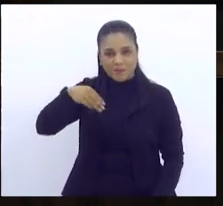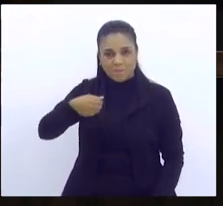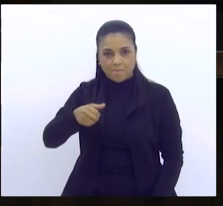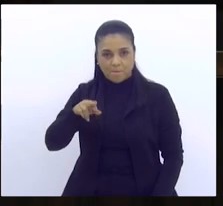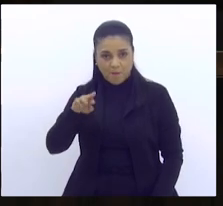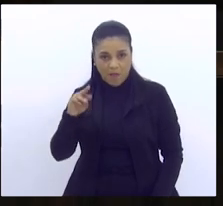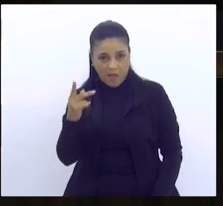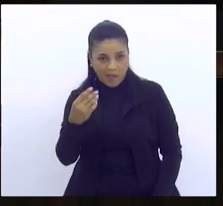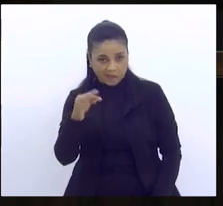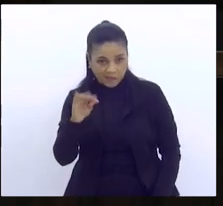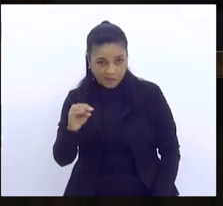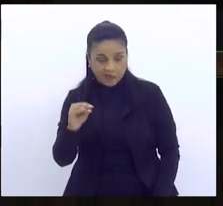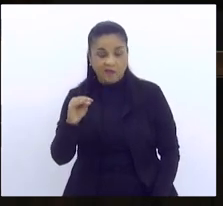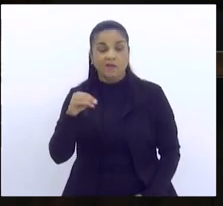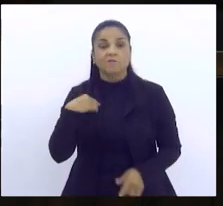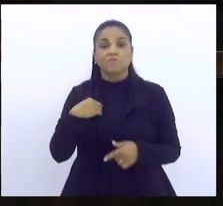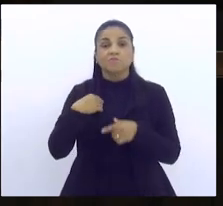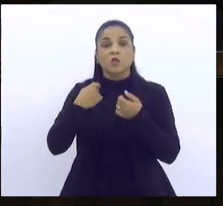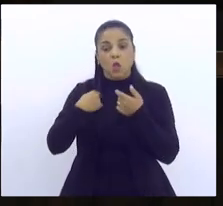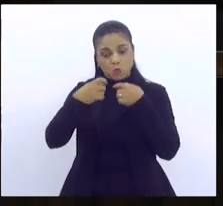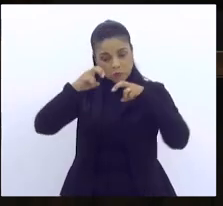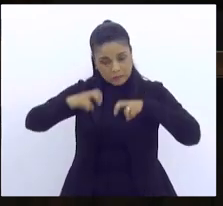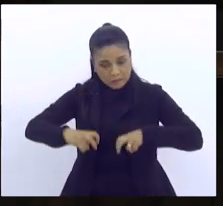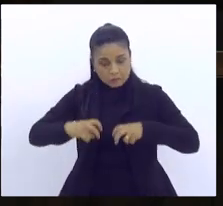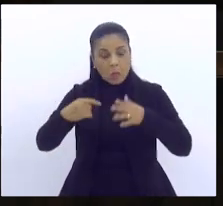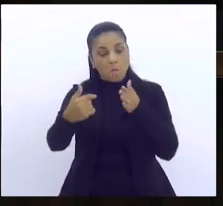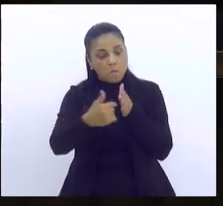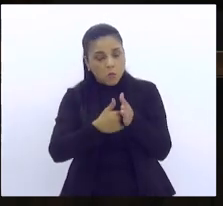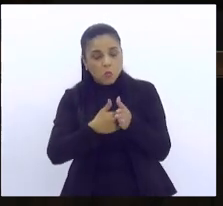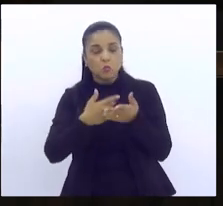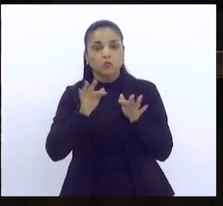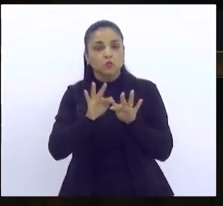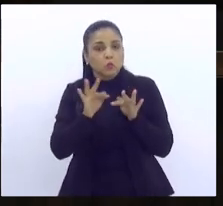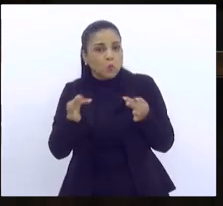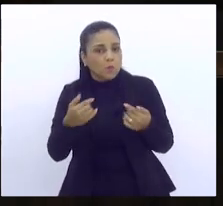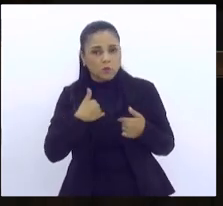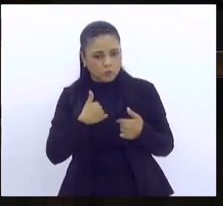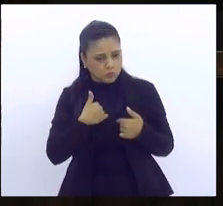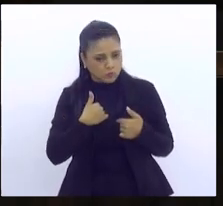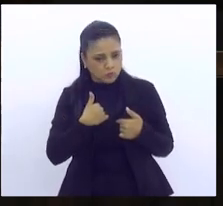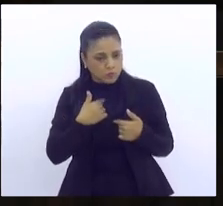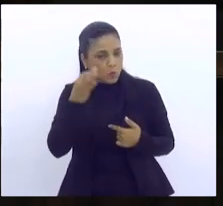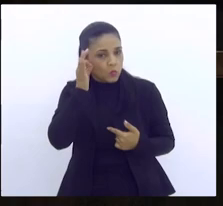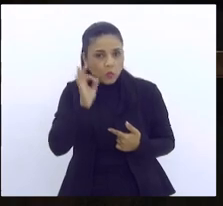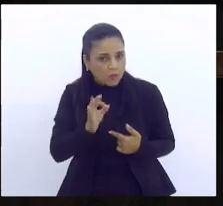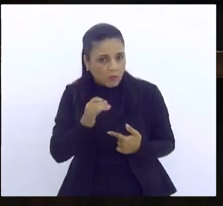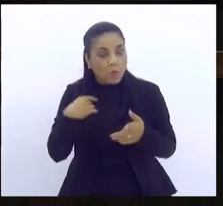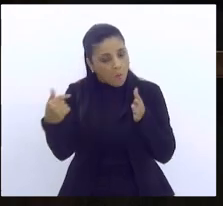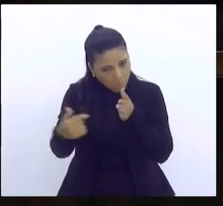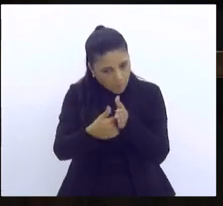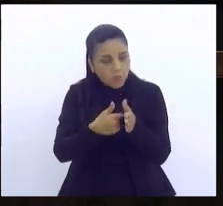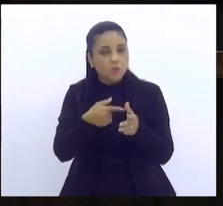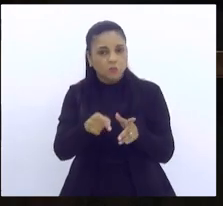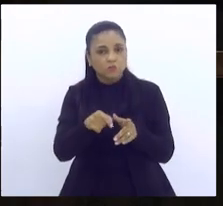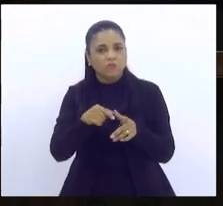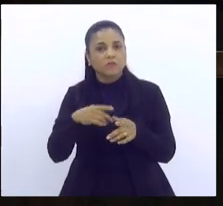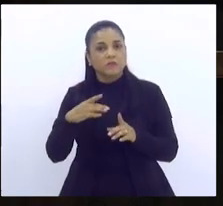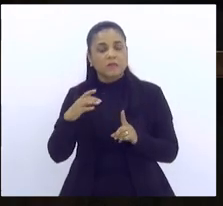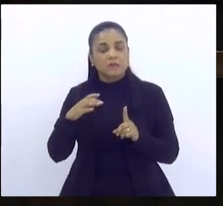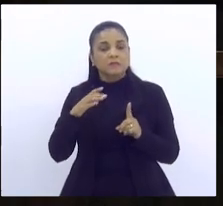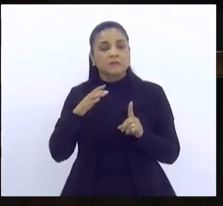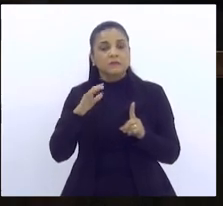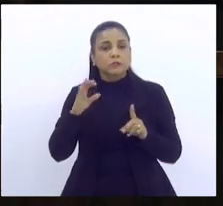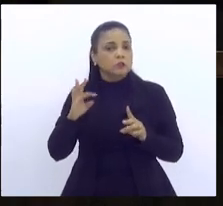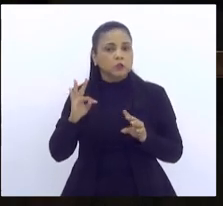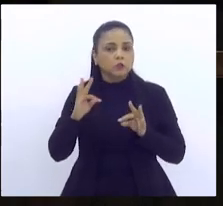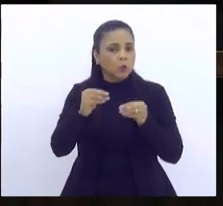sentar e perguntar, mas eu acho que passou da hora da gente enfrentar o problema. E não é porque, vou repetir, parlamentar é atacado, desembargador,